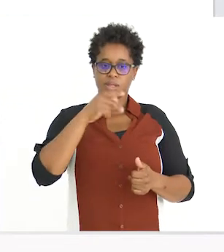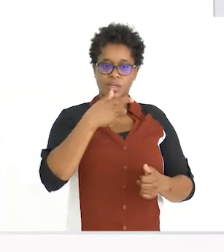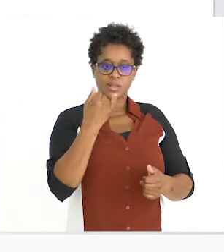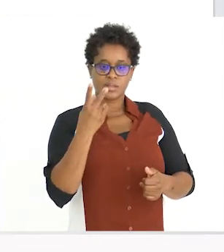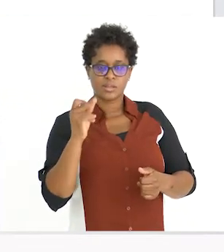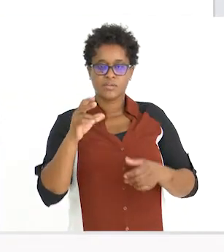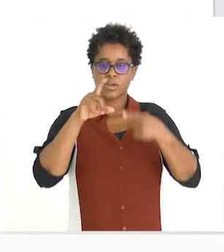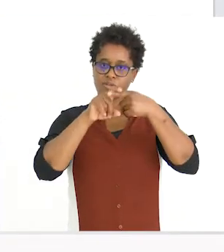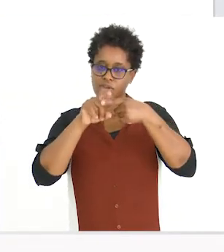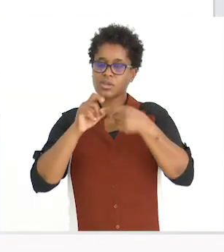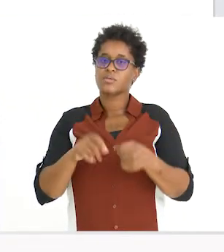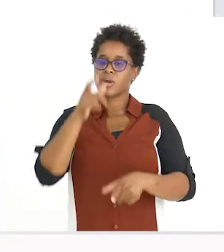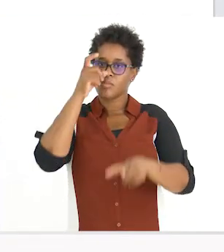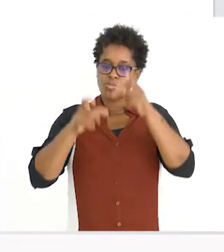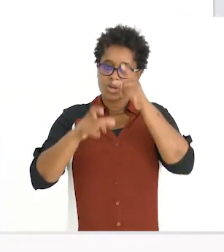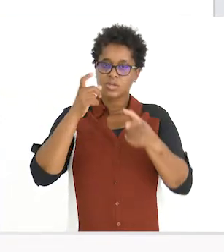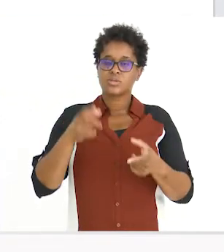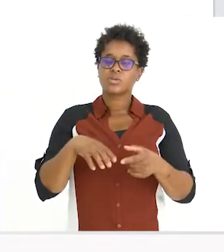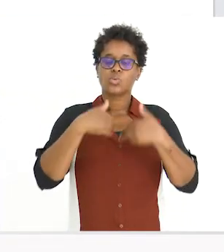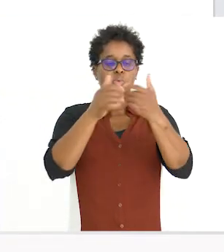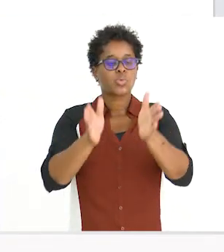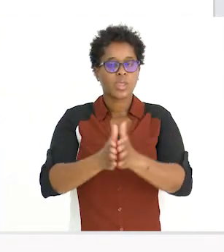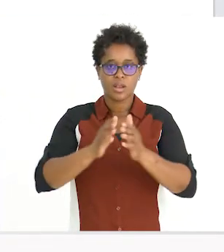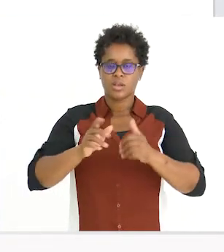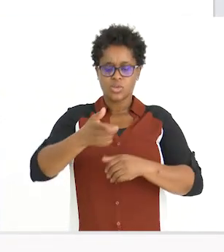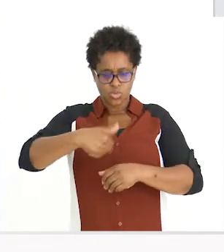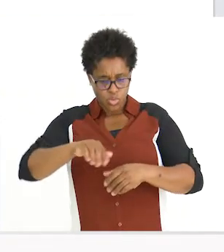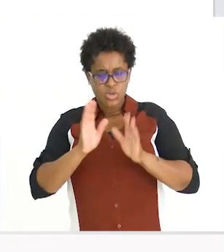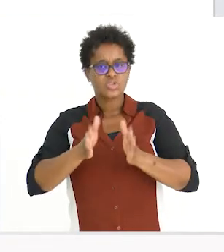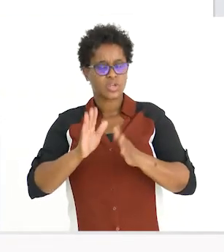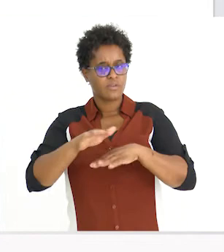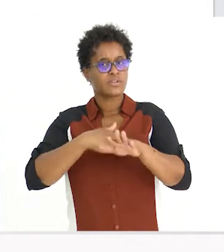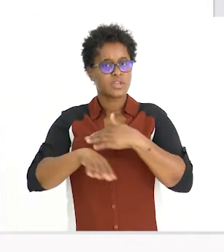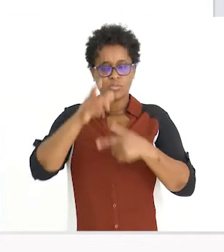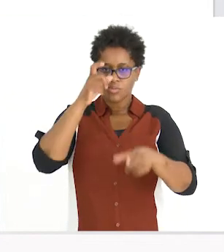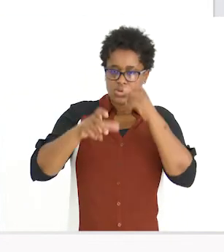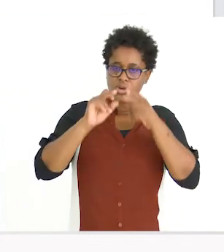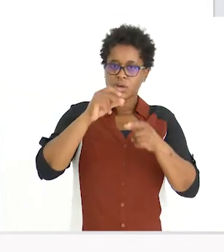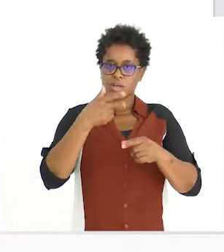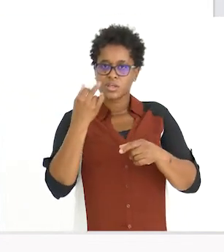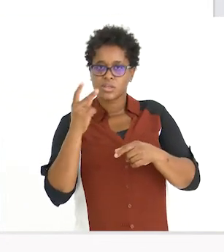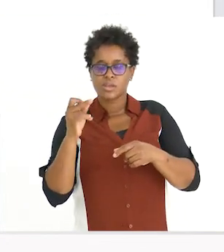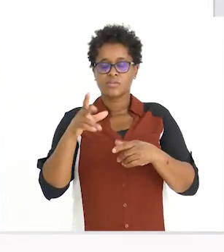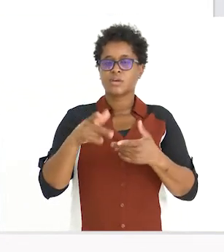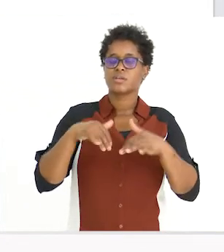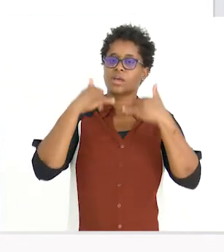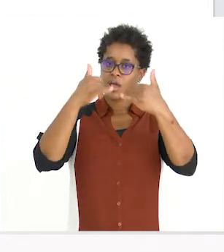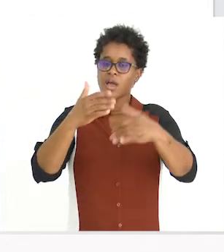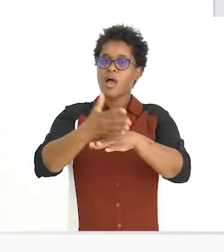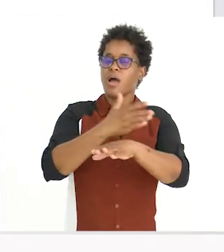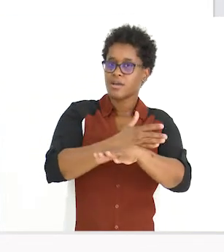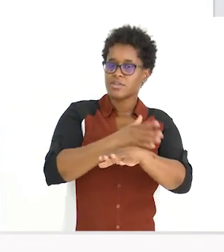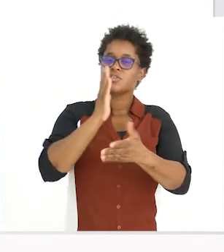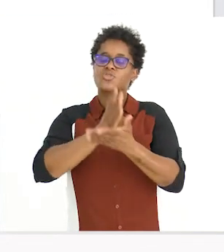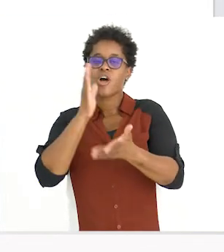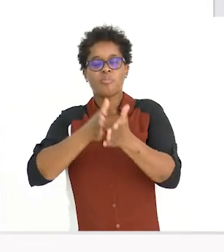a dividir pela população total. Nós já calculamos a população ativa na linha anterior, é só aproveitar os